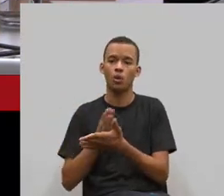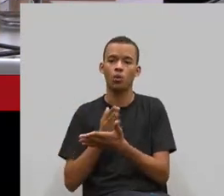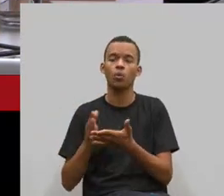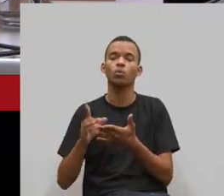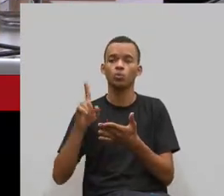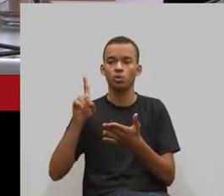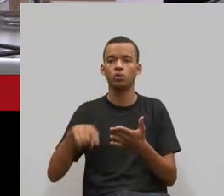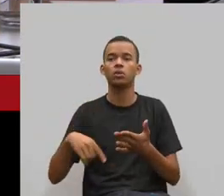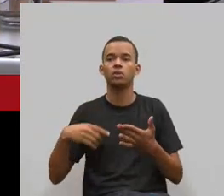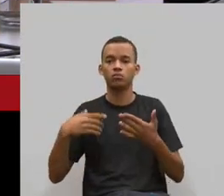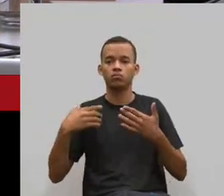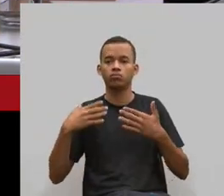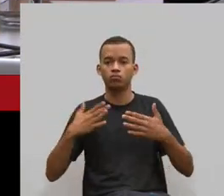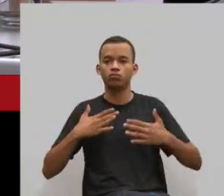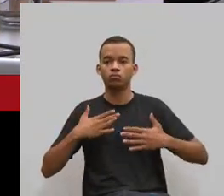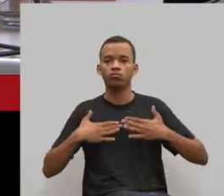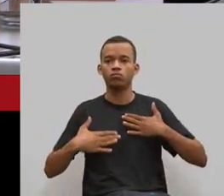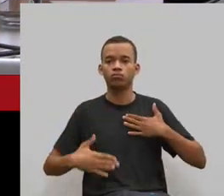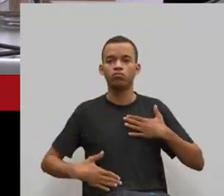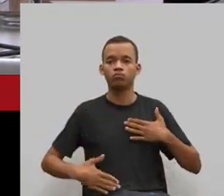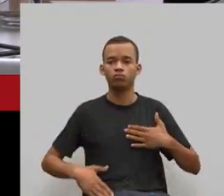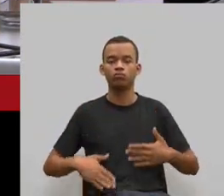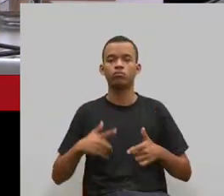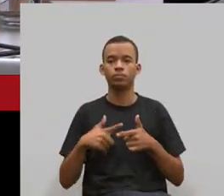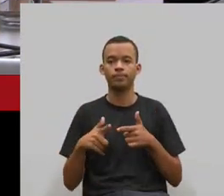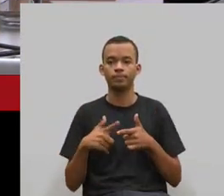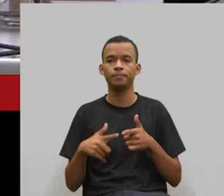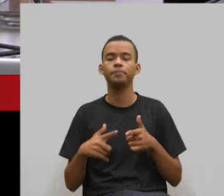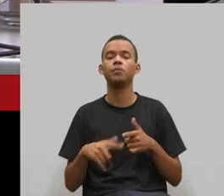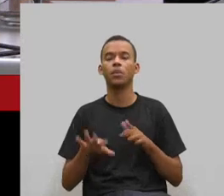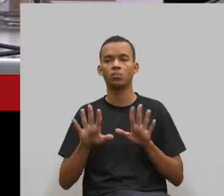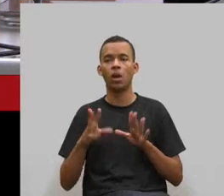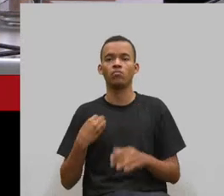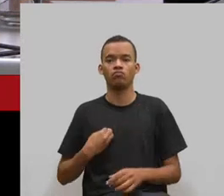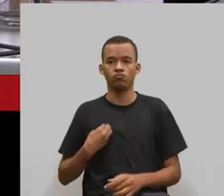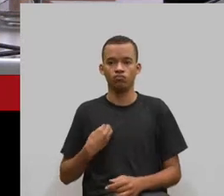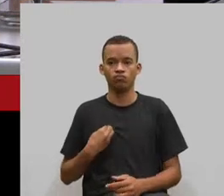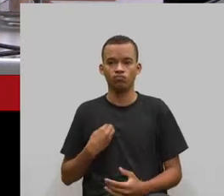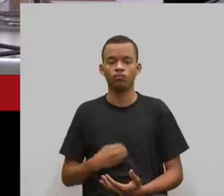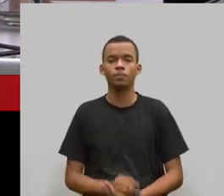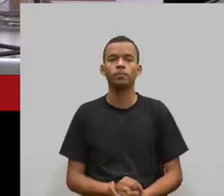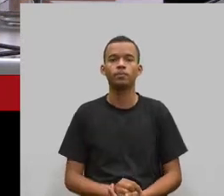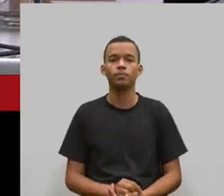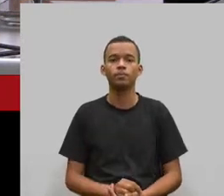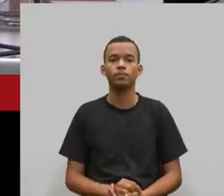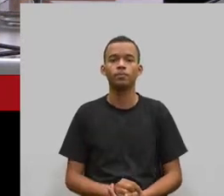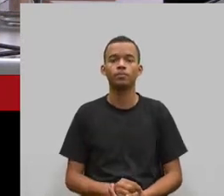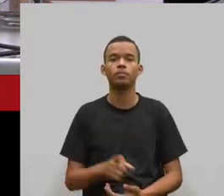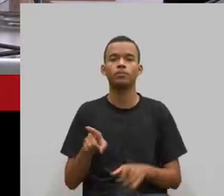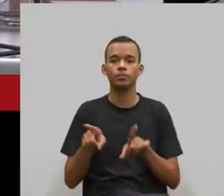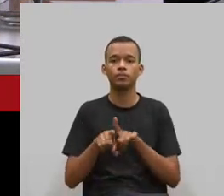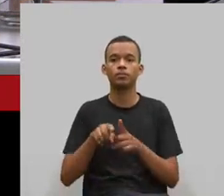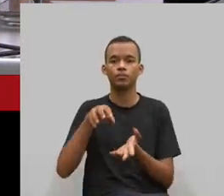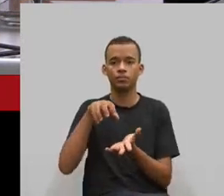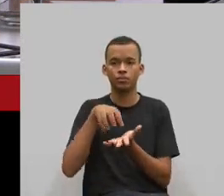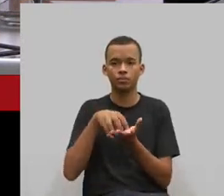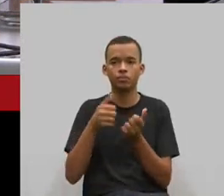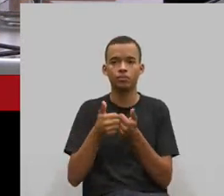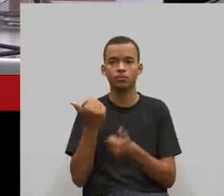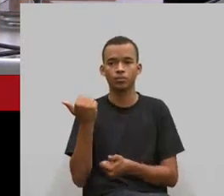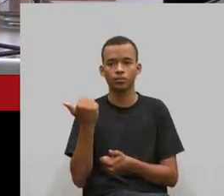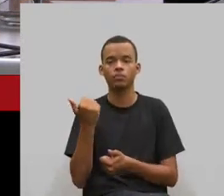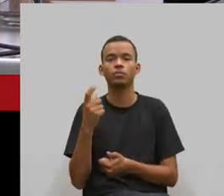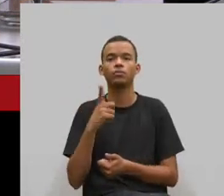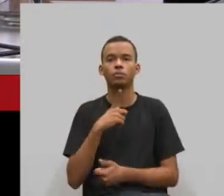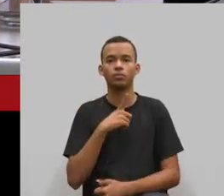habilidade reduzida outra ação que a gente também realiza o núcleo de de famento paradesporto em que a gente abr o edital específico em que